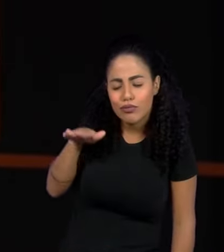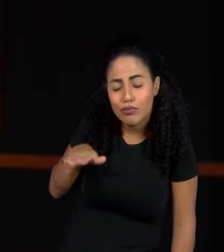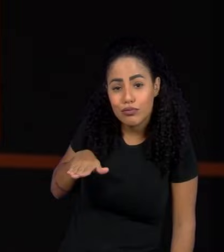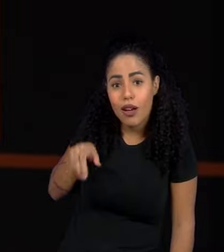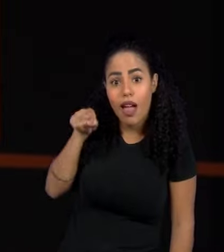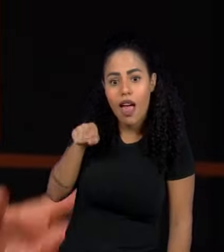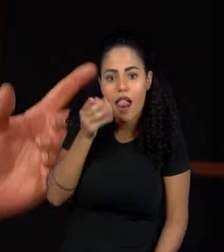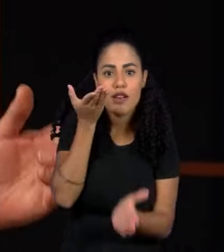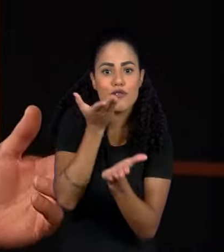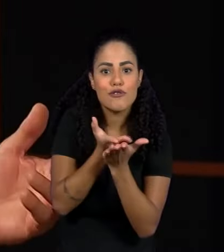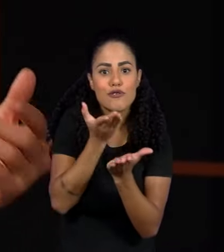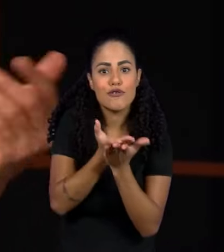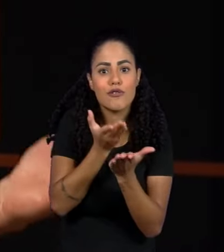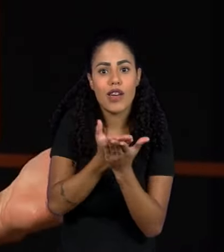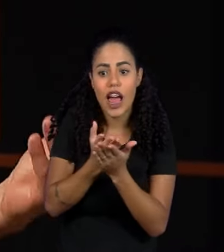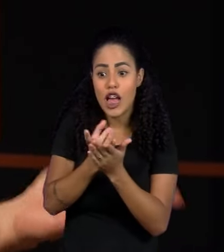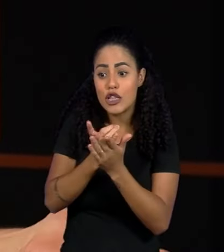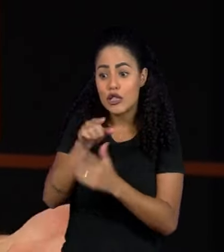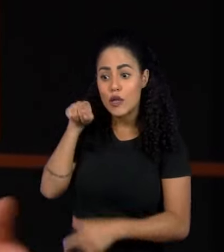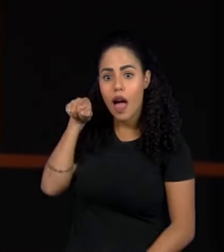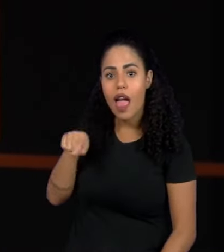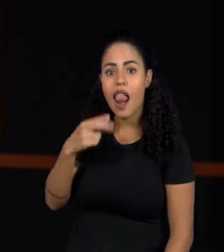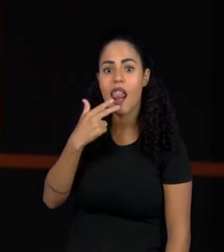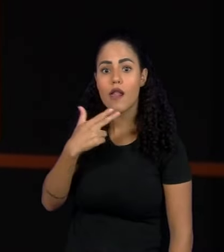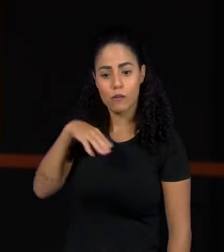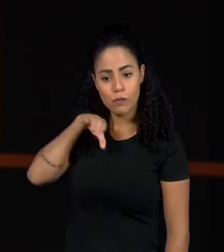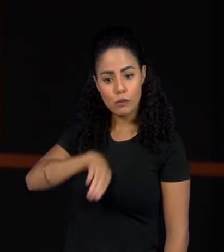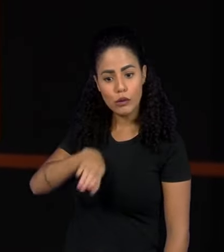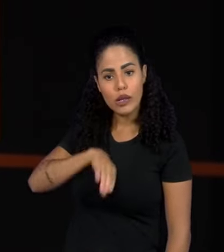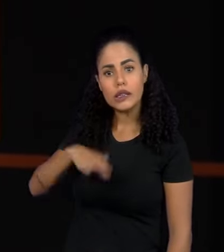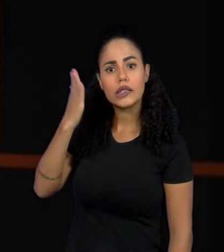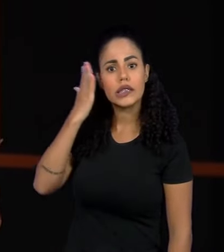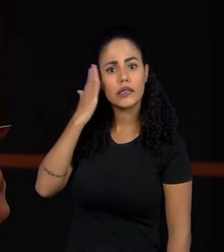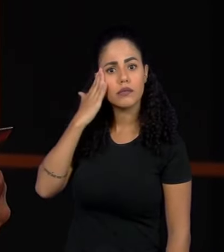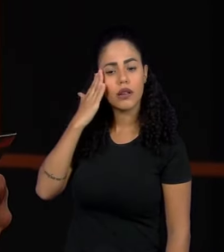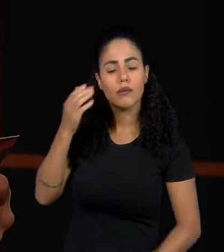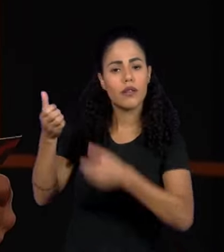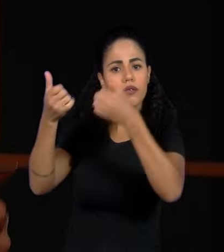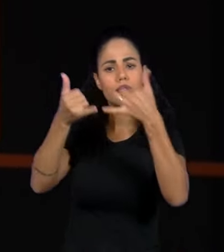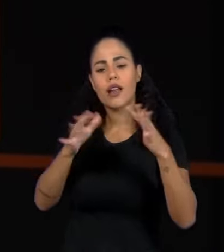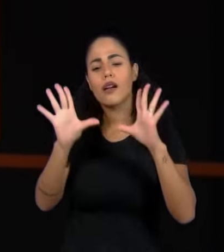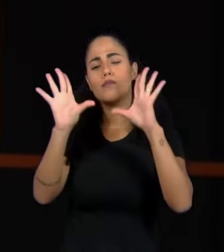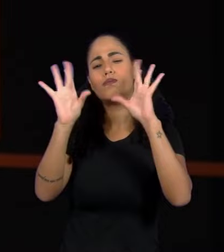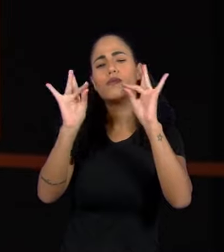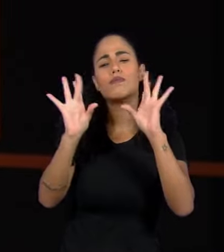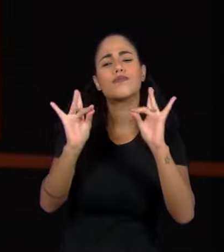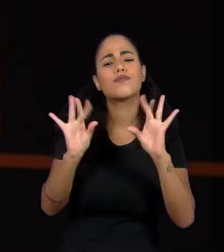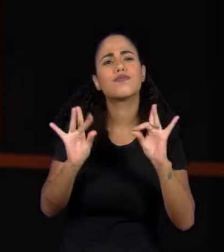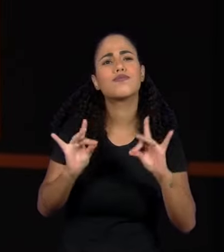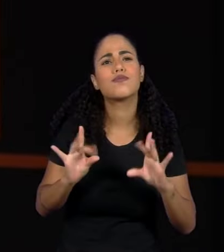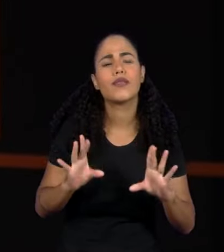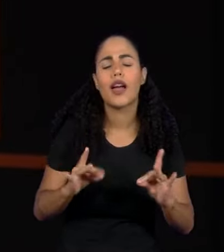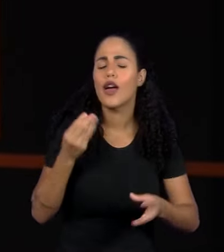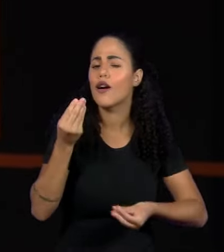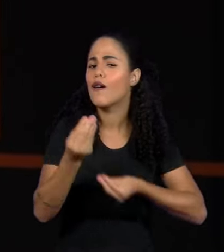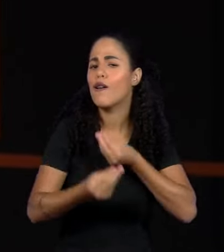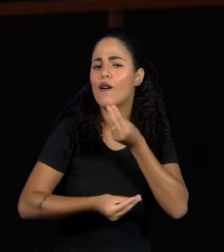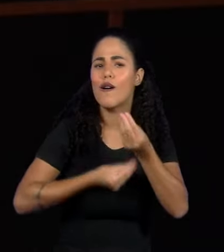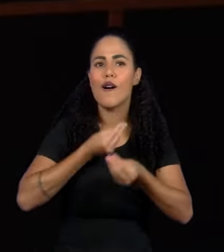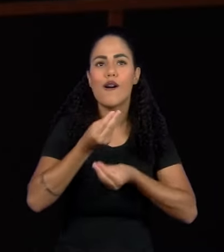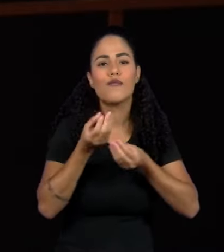colégio em que só ela falava português. Depois ela vai nos contar também das suas inúmeras viagens pelo